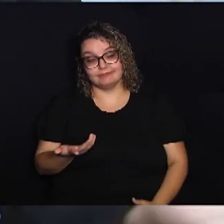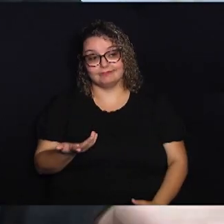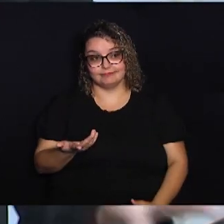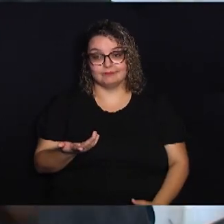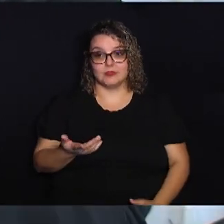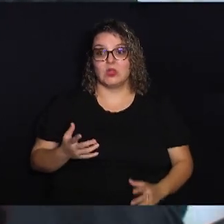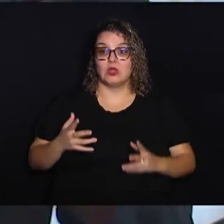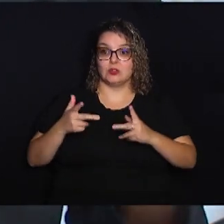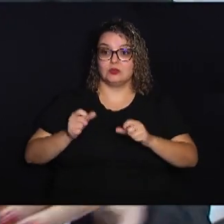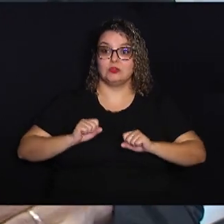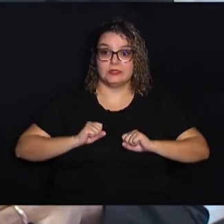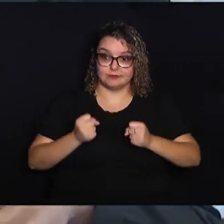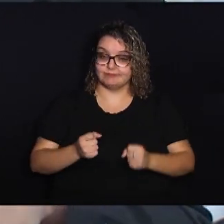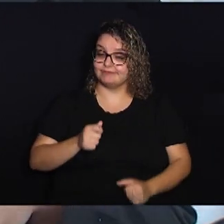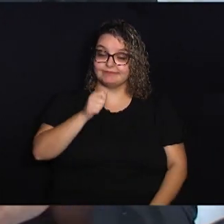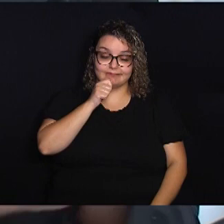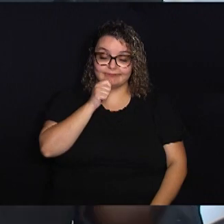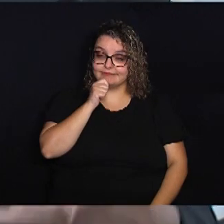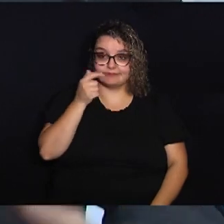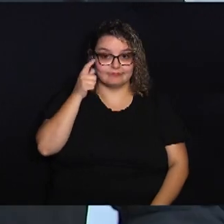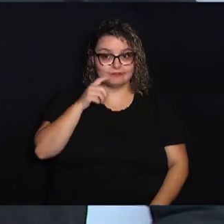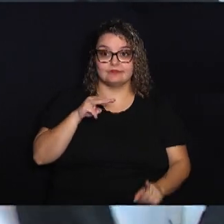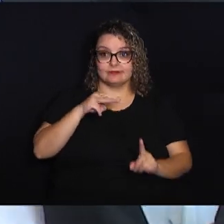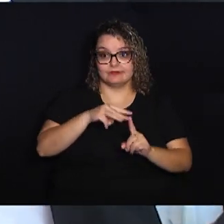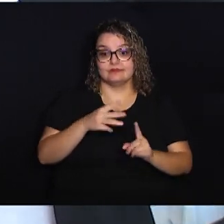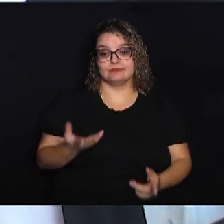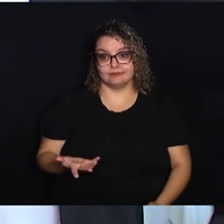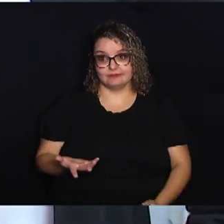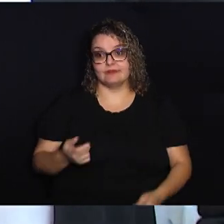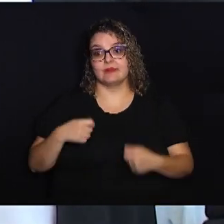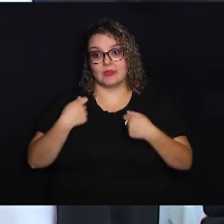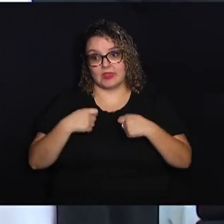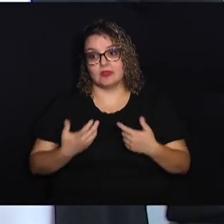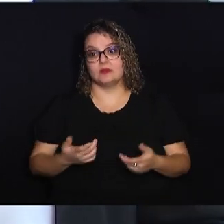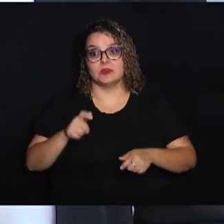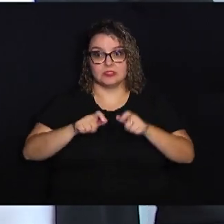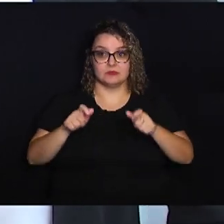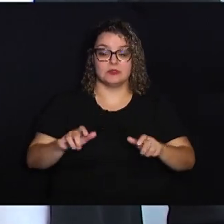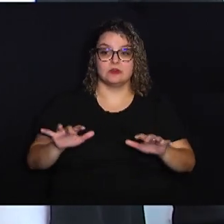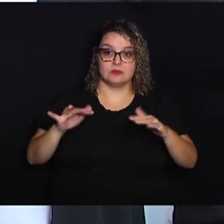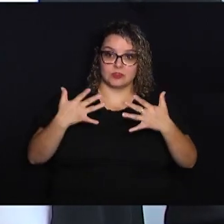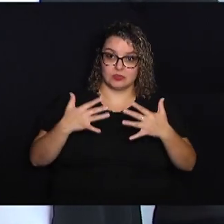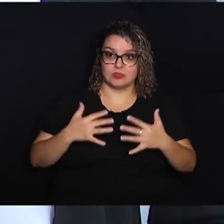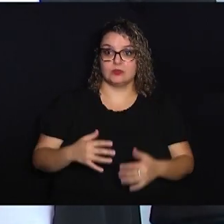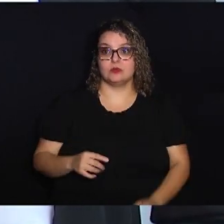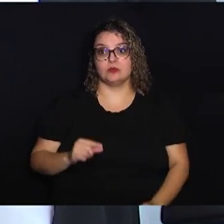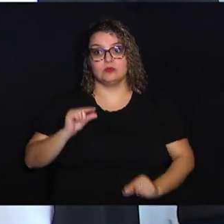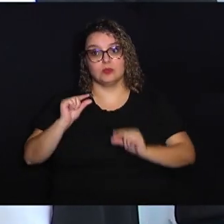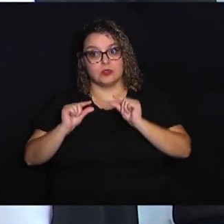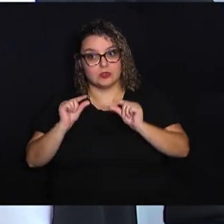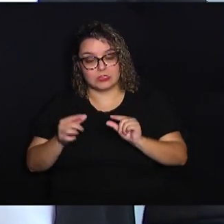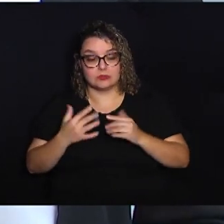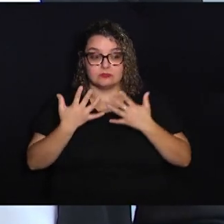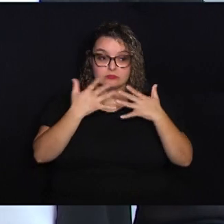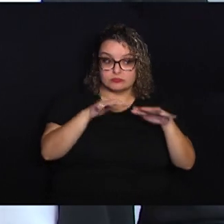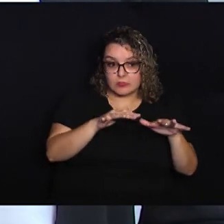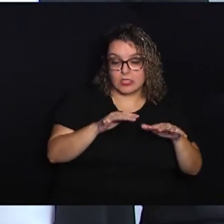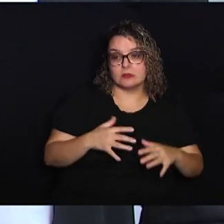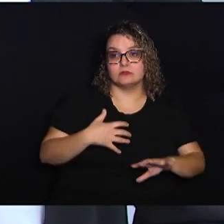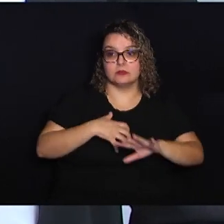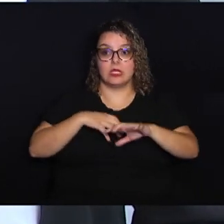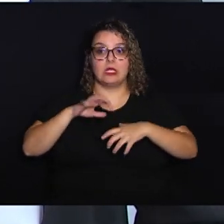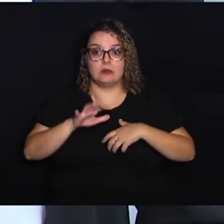esse esforço, ainda não atingimos a meta e ainda a gente está precisando que as pessoas olhem um pouquinho para o outro, olhem um pouquinho para esses